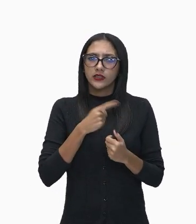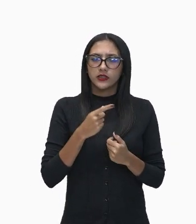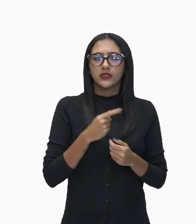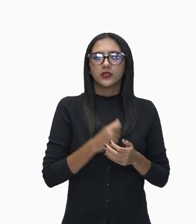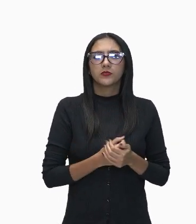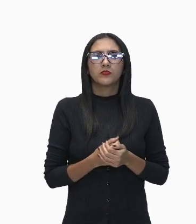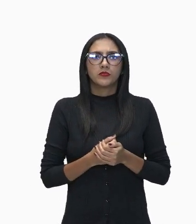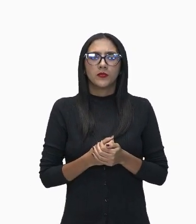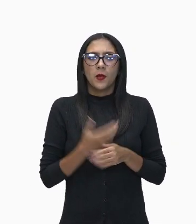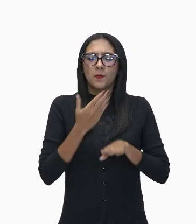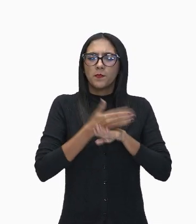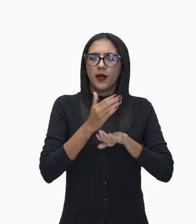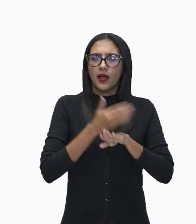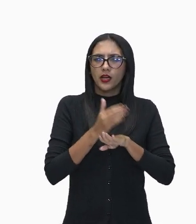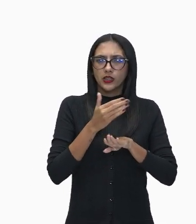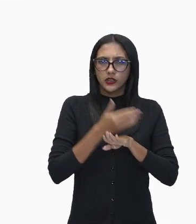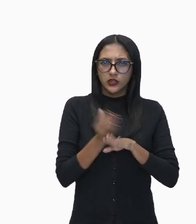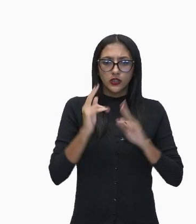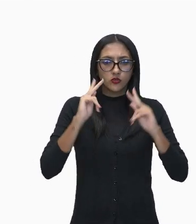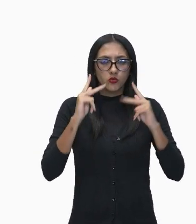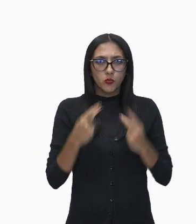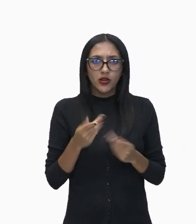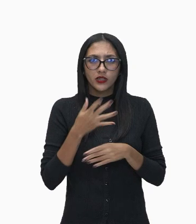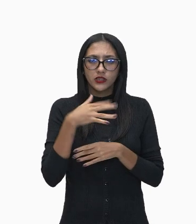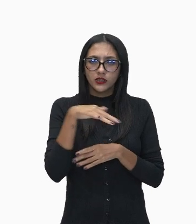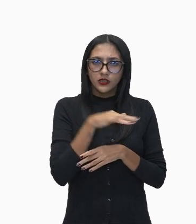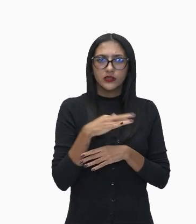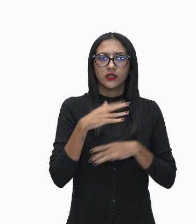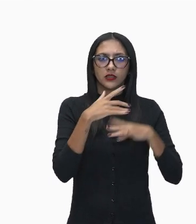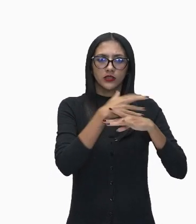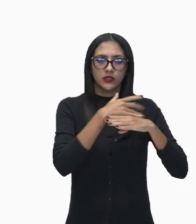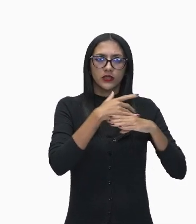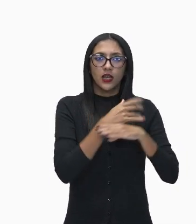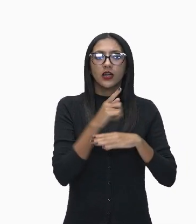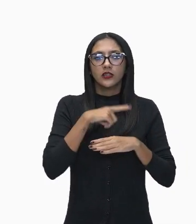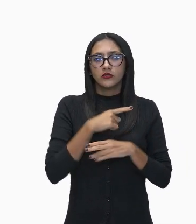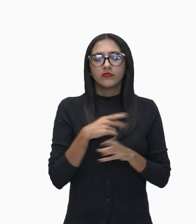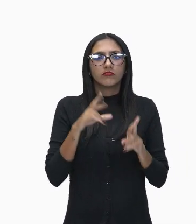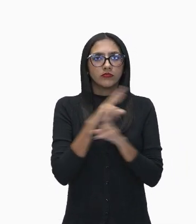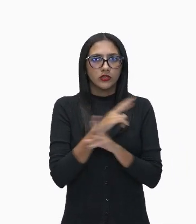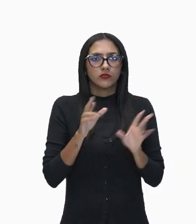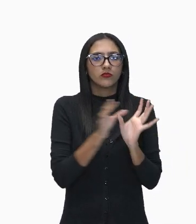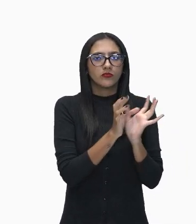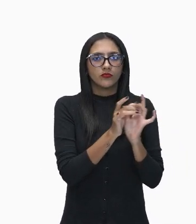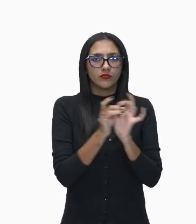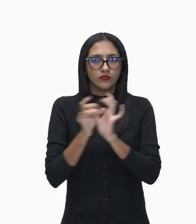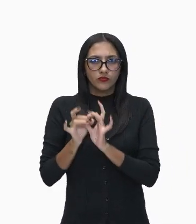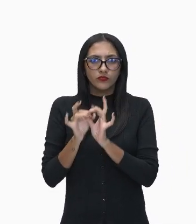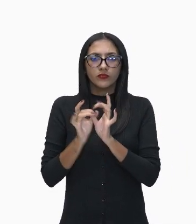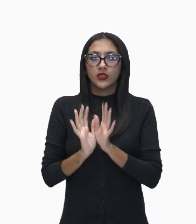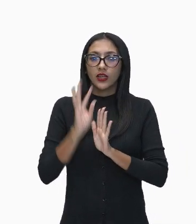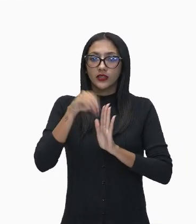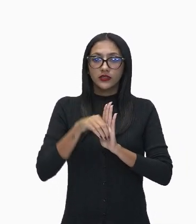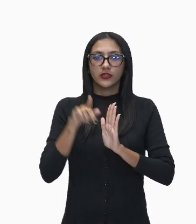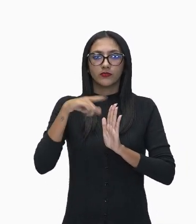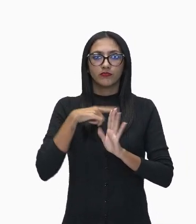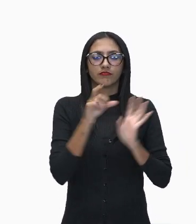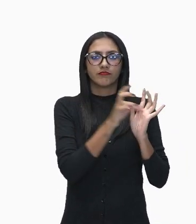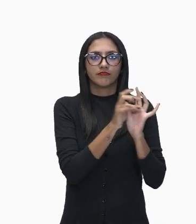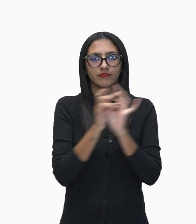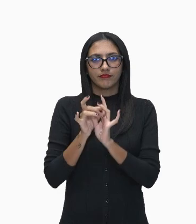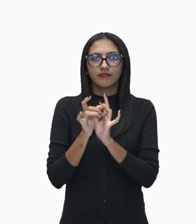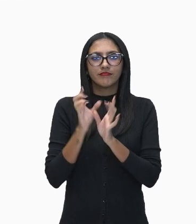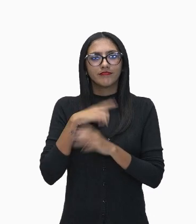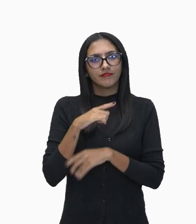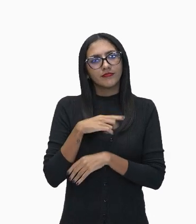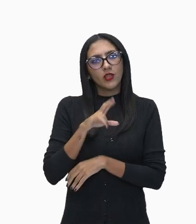que interessam a vida urbana, elas se estabelecem aí nessas redes que são chamadas as